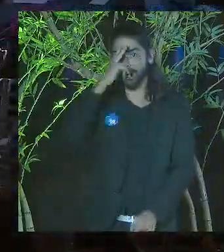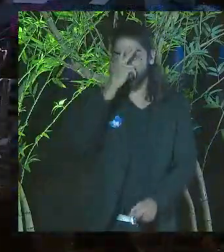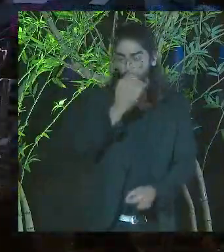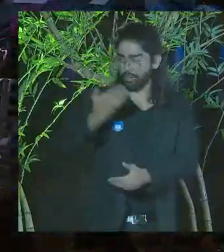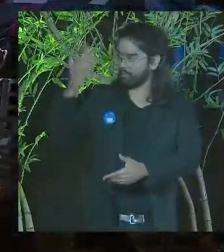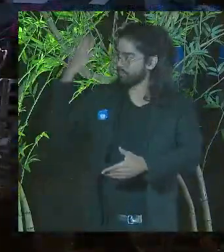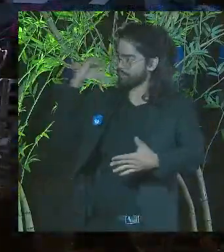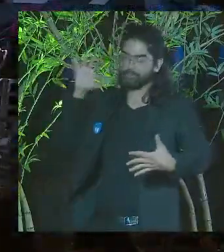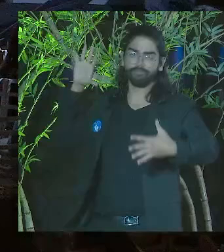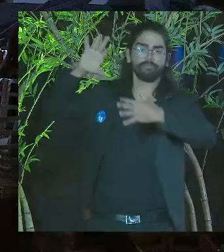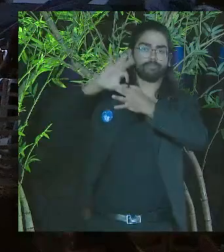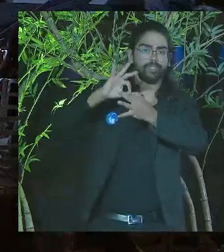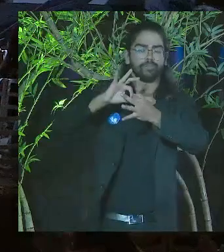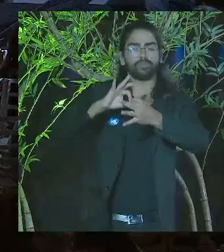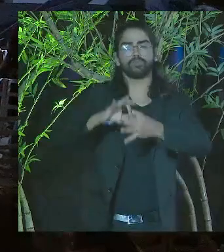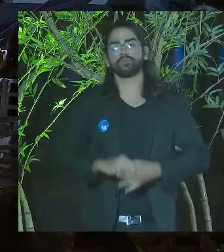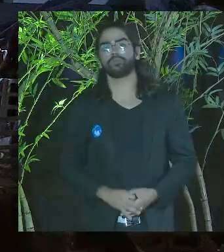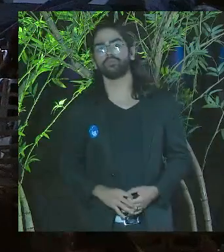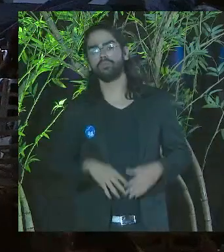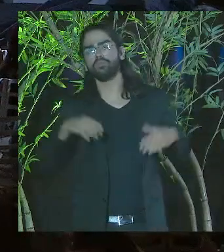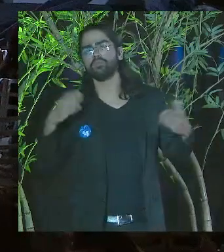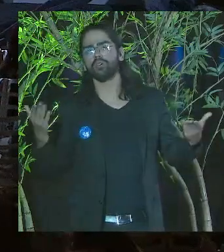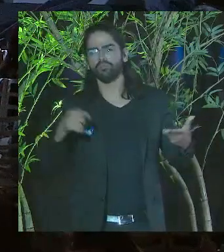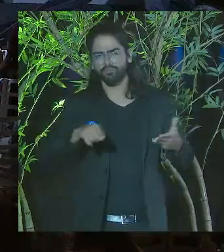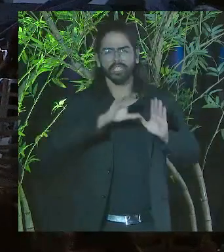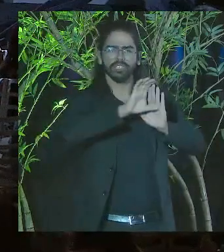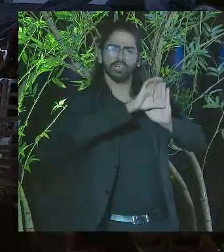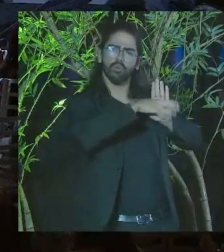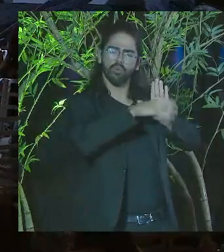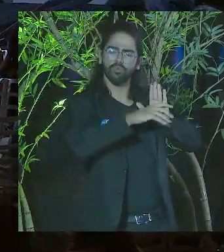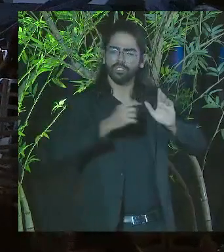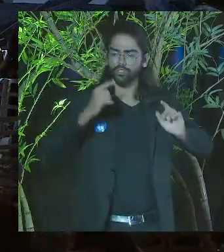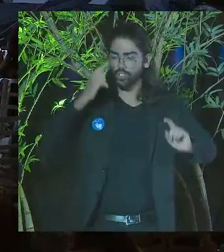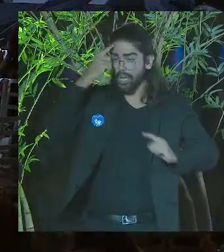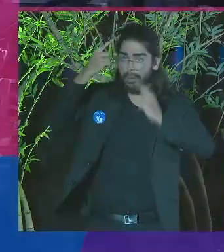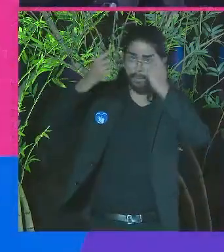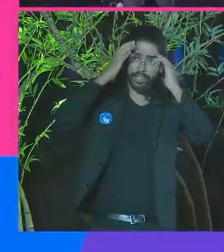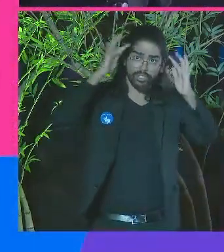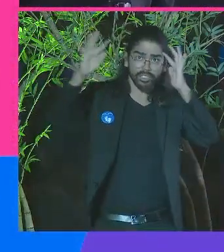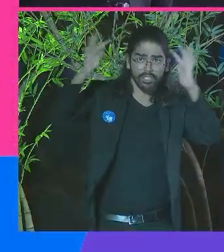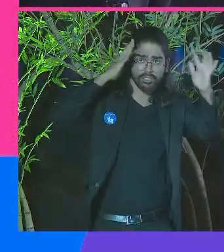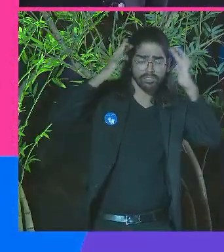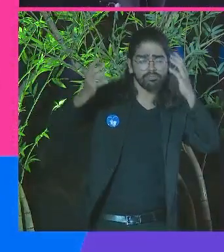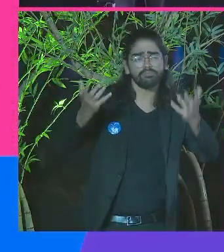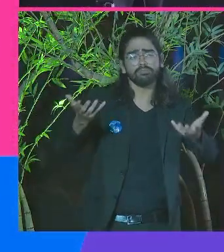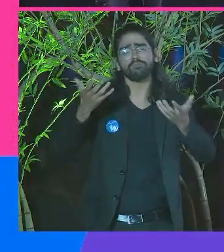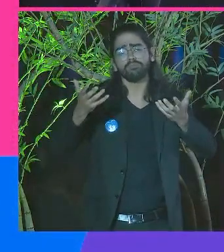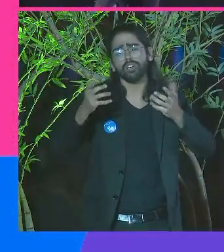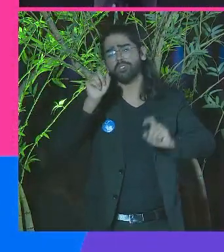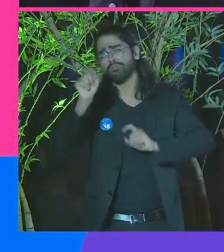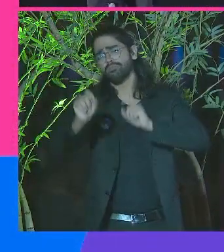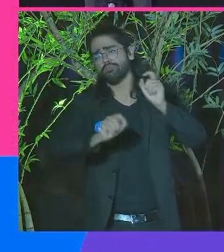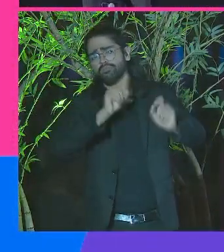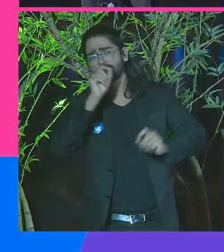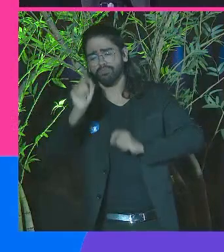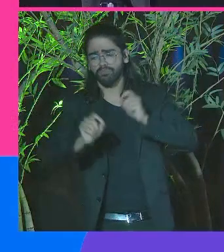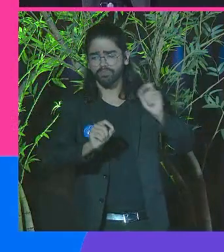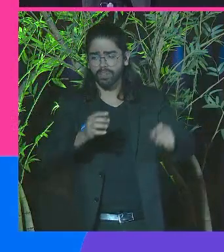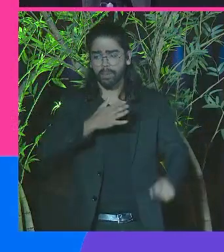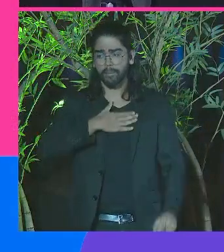quero apresentar a partir desse conceito da imaginação, porque a imagem mais antiga que eu